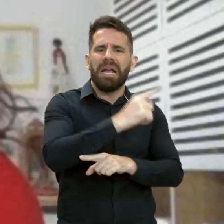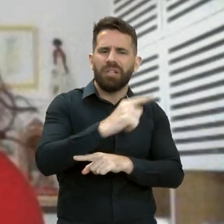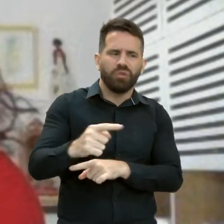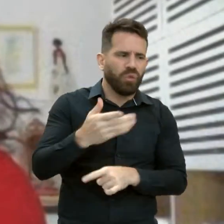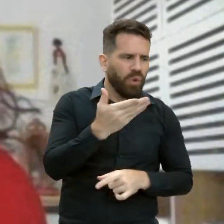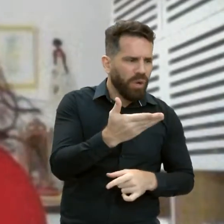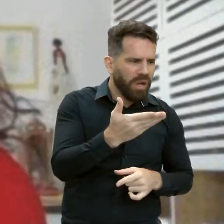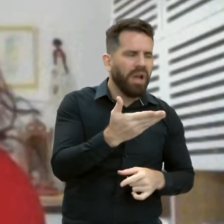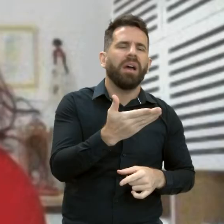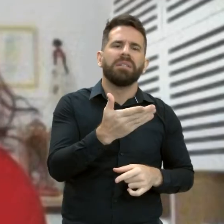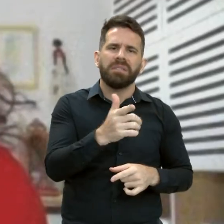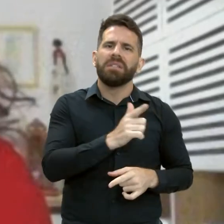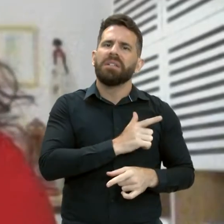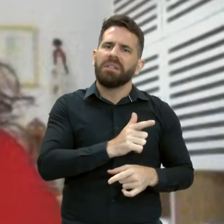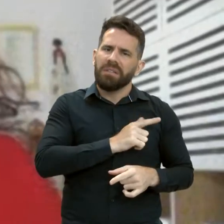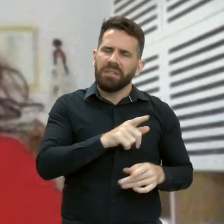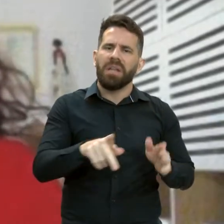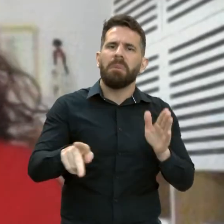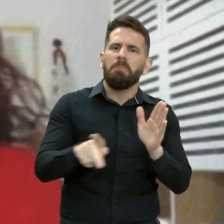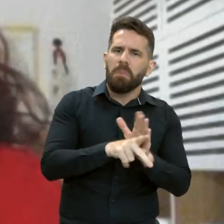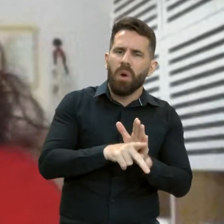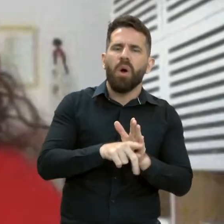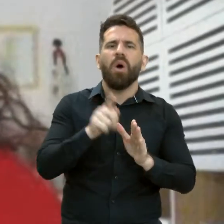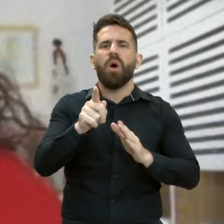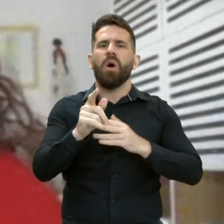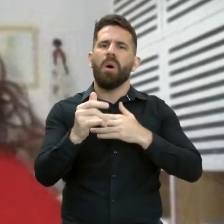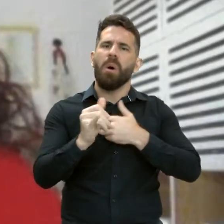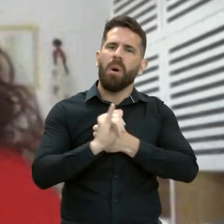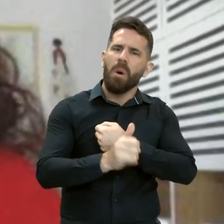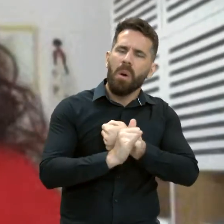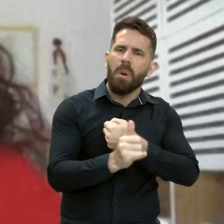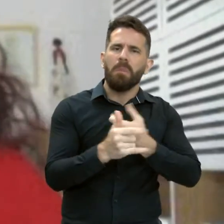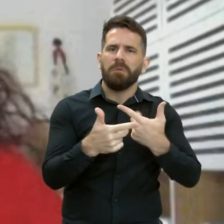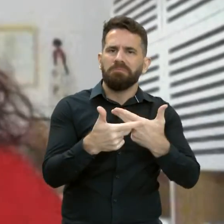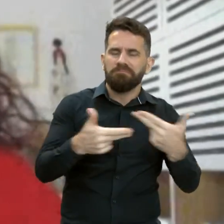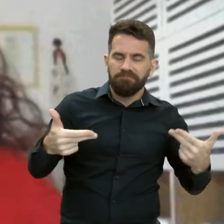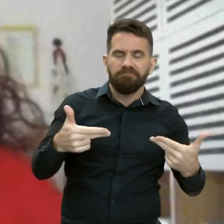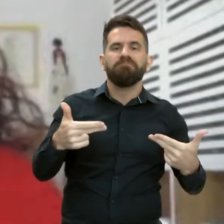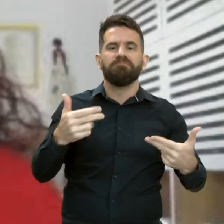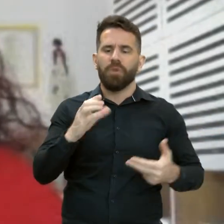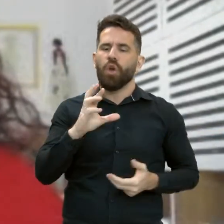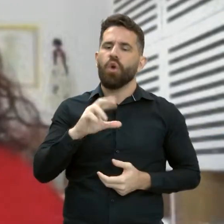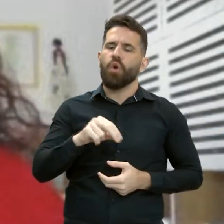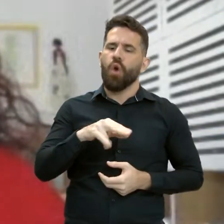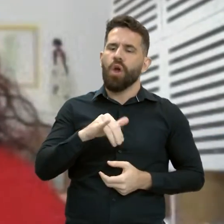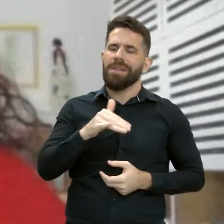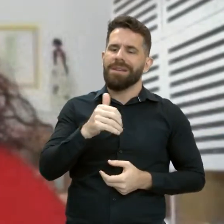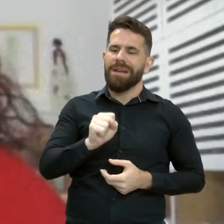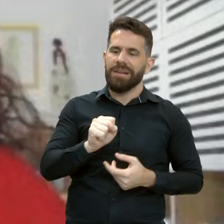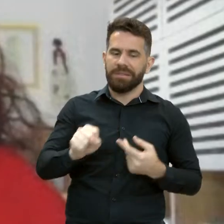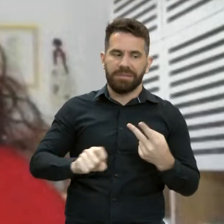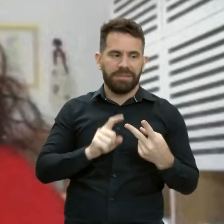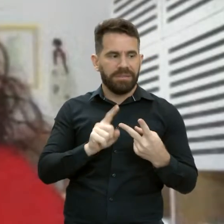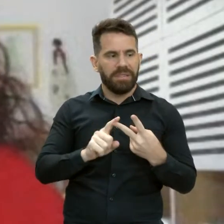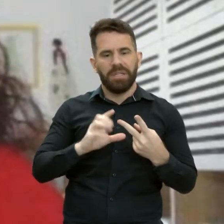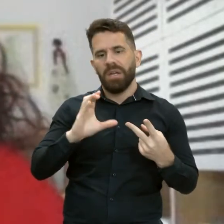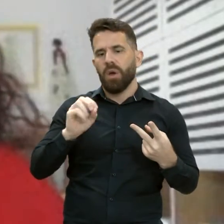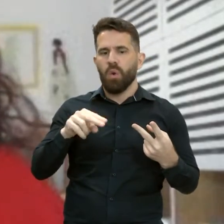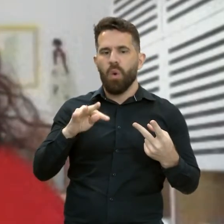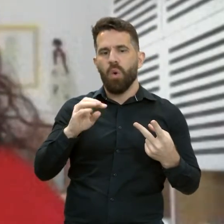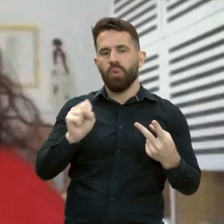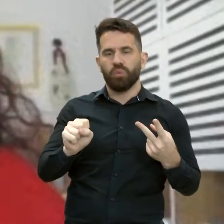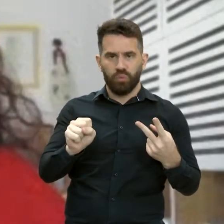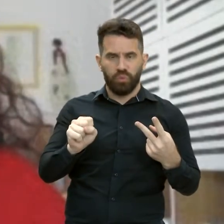crônicas. E uma das coisas que eu percebi, assim, lendo a obra dela, é que ela dá um destaque